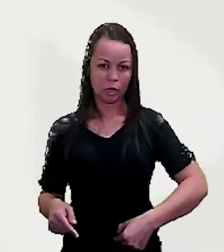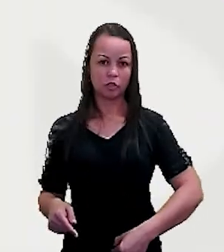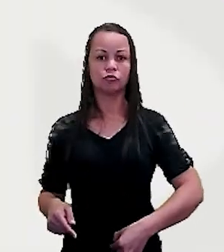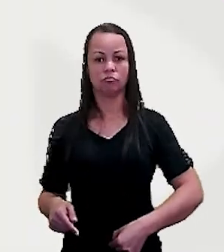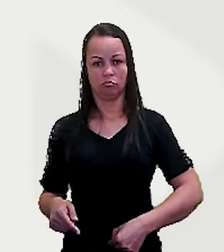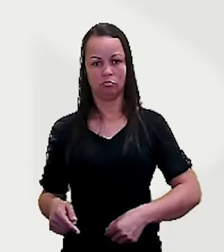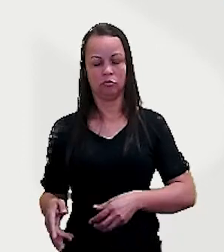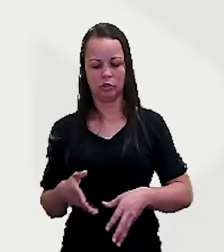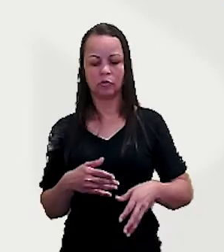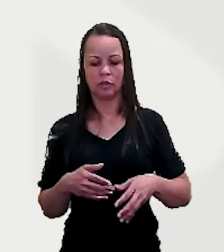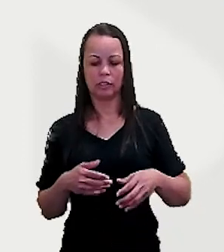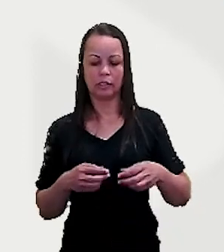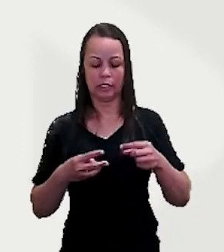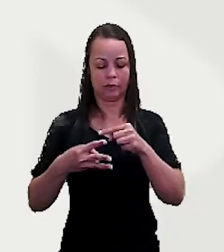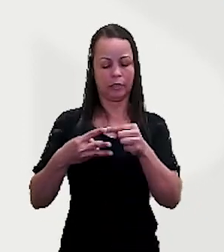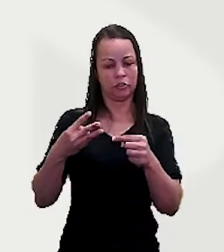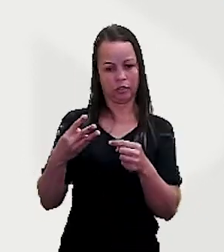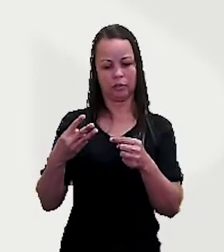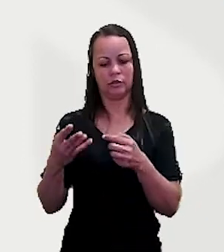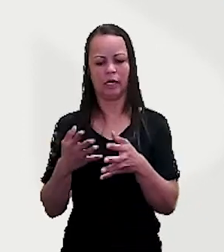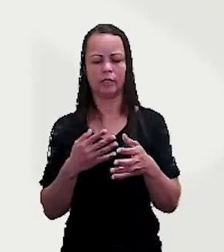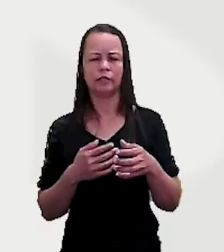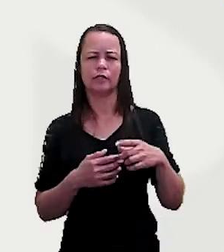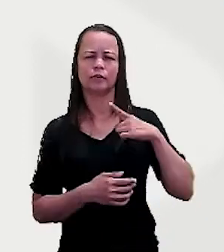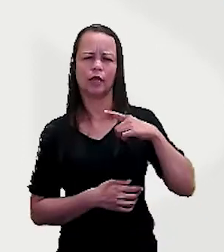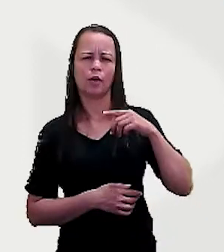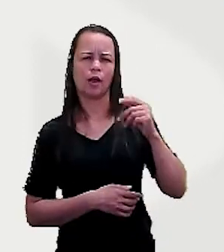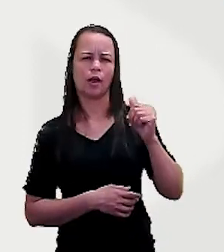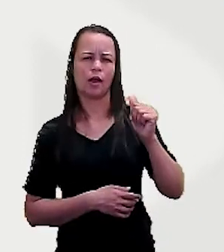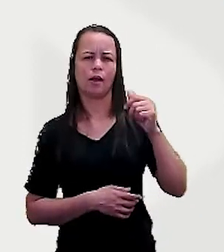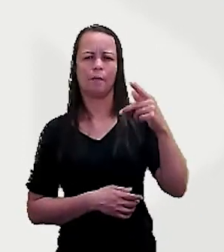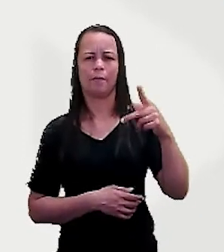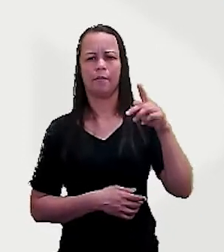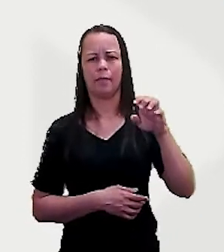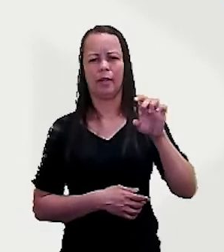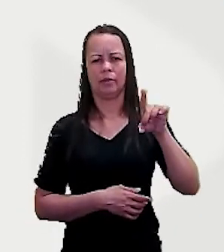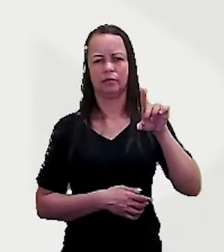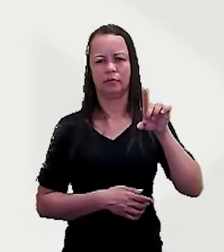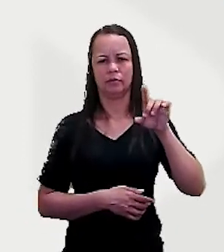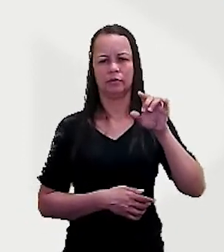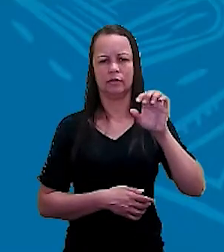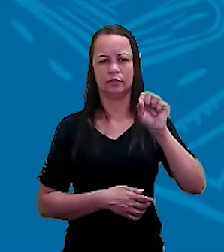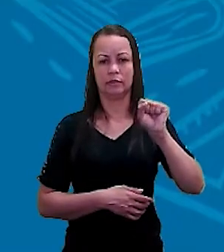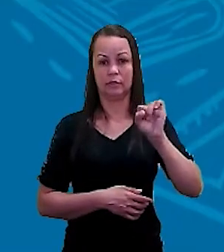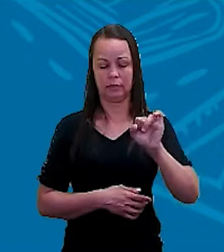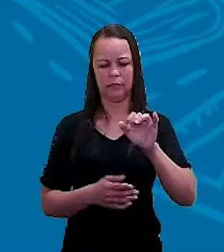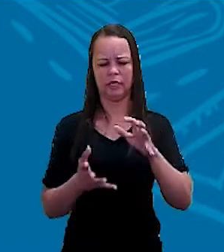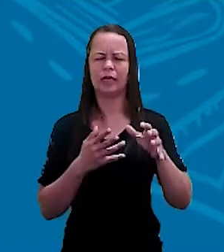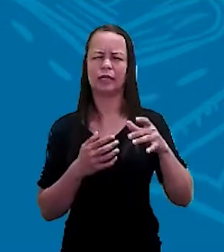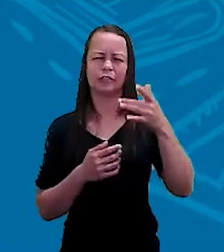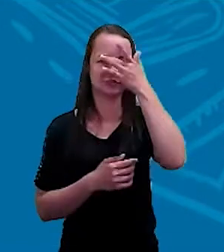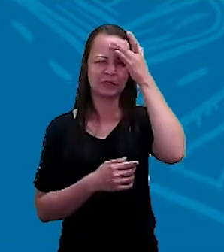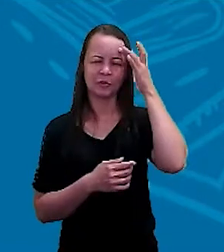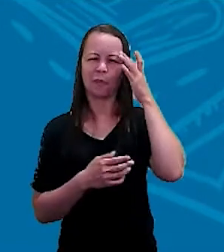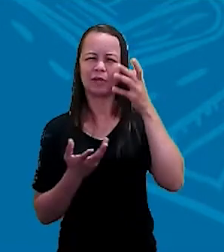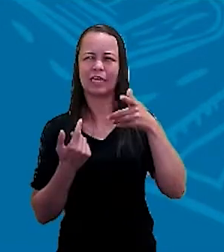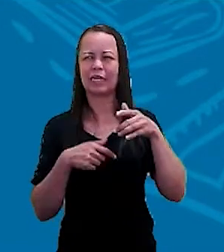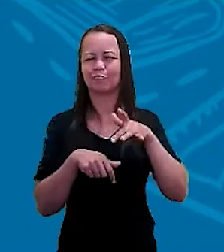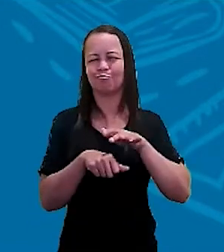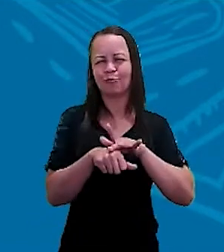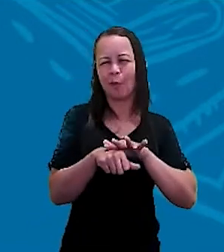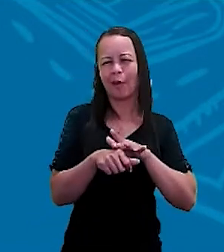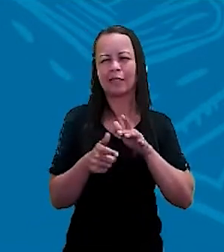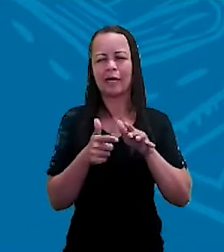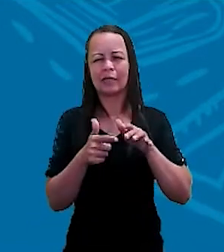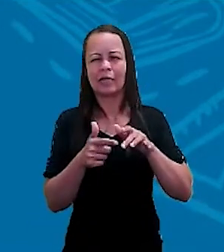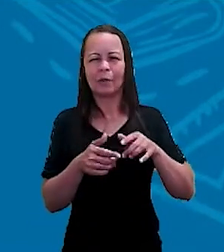ele em 3 grandes áreas, né? Você está vendo ali o apêndice, né? Que às vezes às vezes acontece um probleminha de saúde, uma inflamação chamada de apendicite,